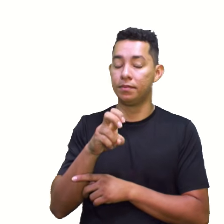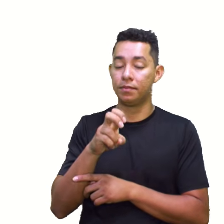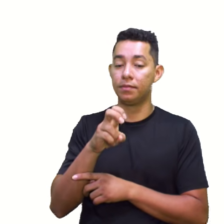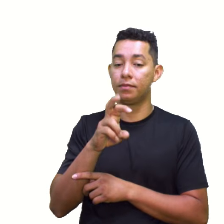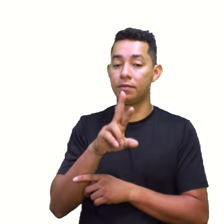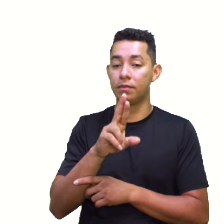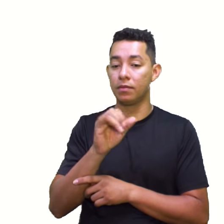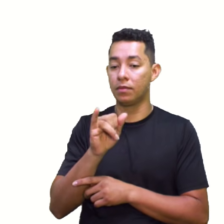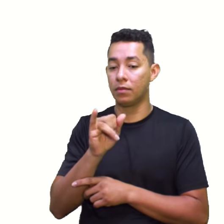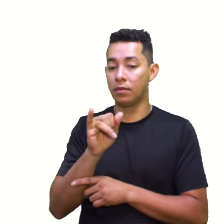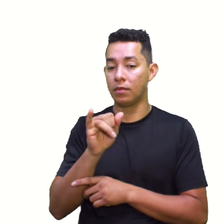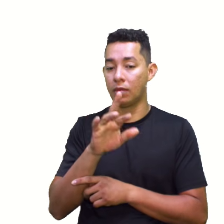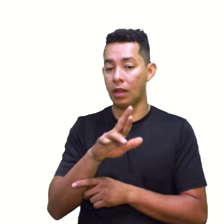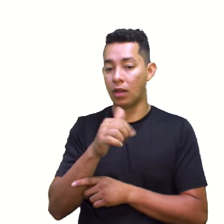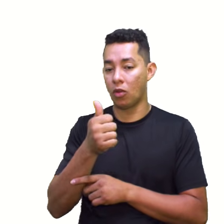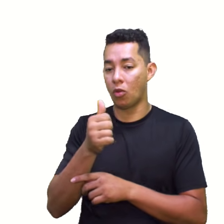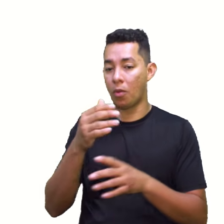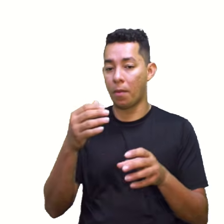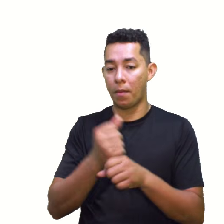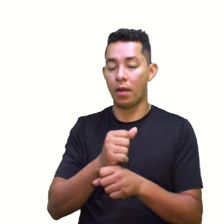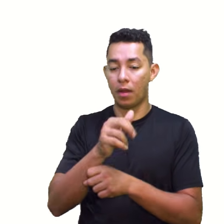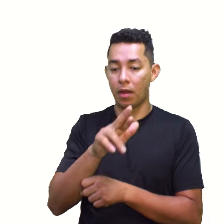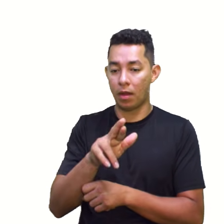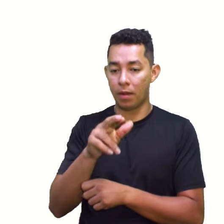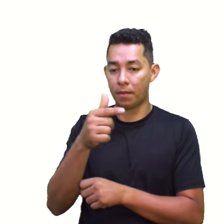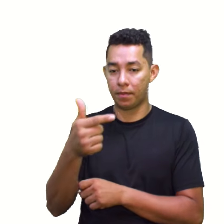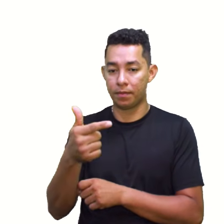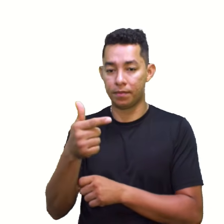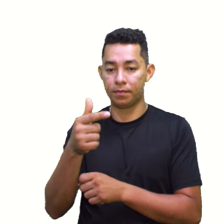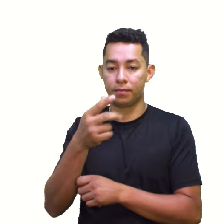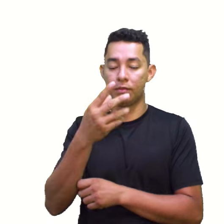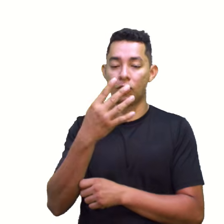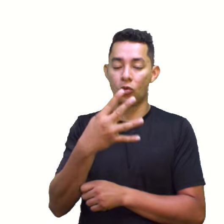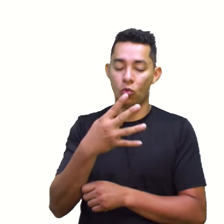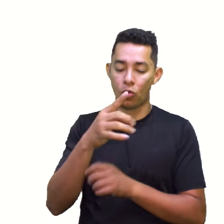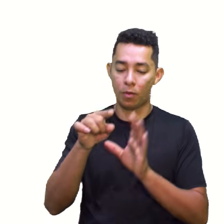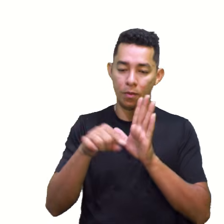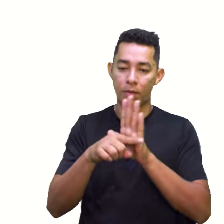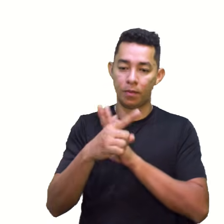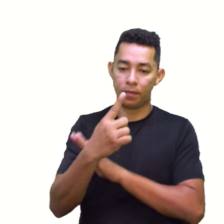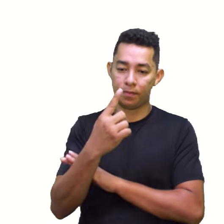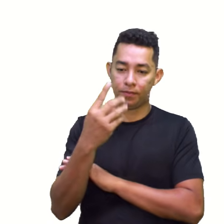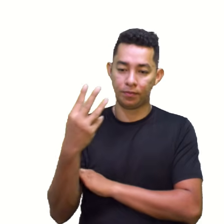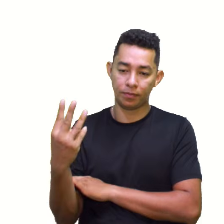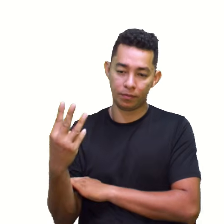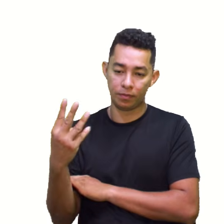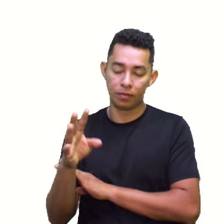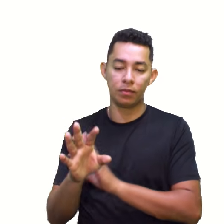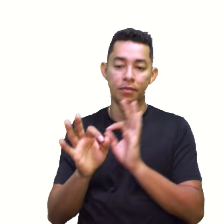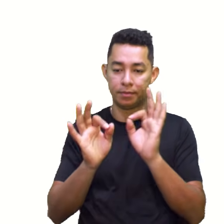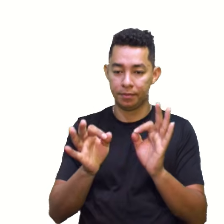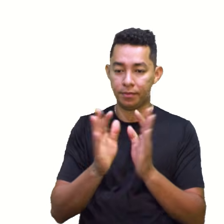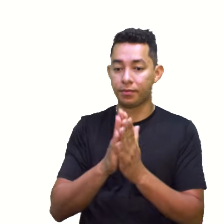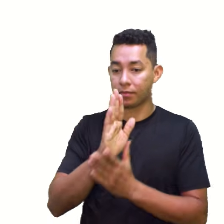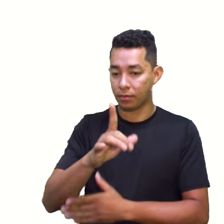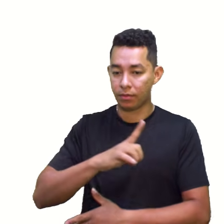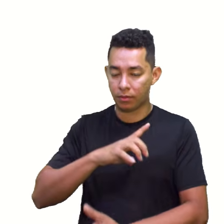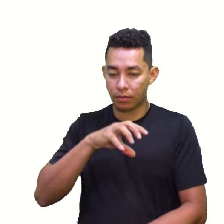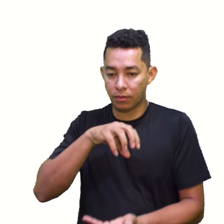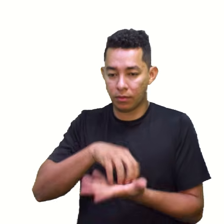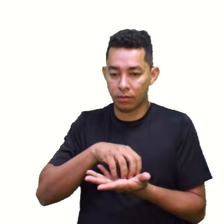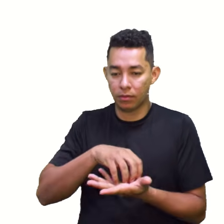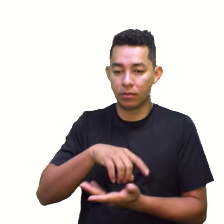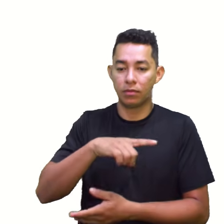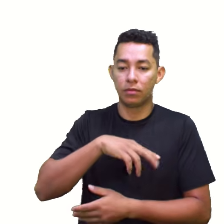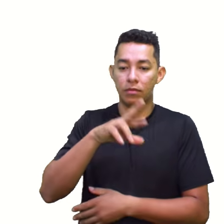raio 2, 4 menos 1, 3. Perfeito. Já temos os centros,